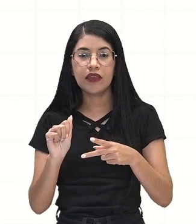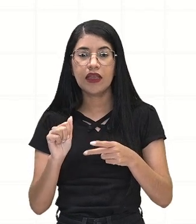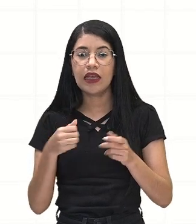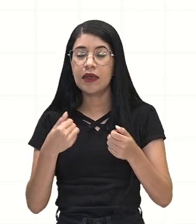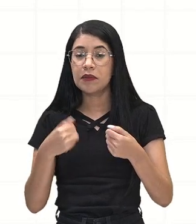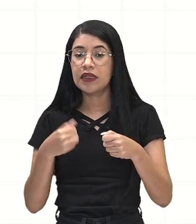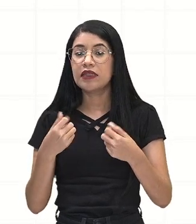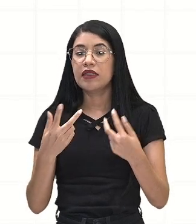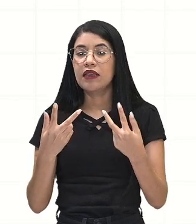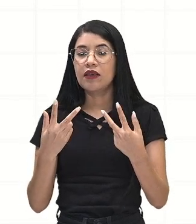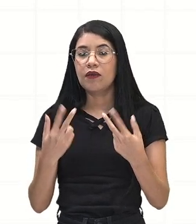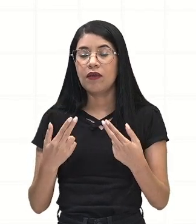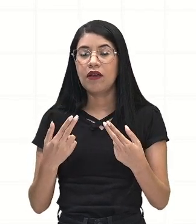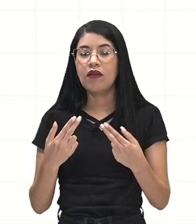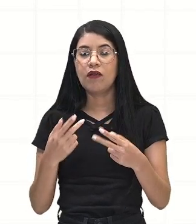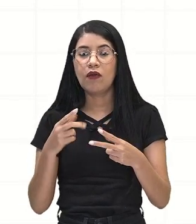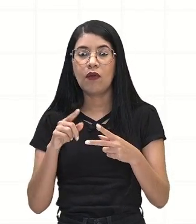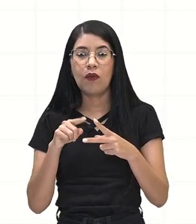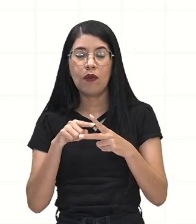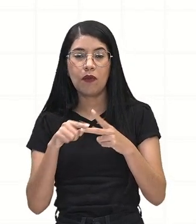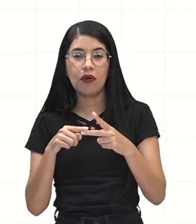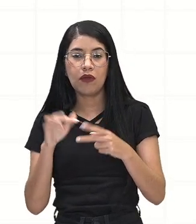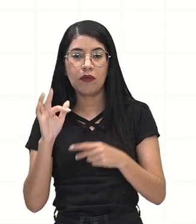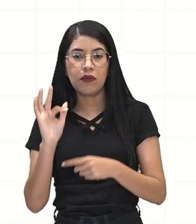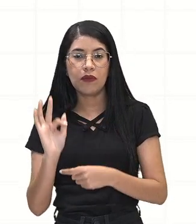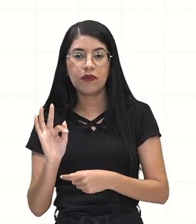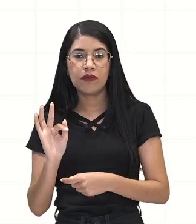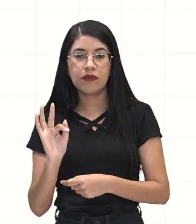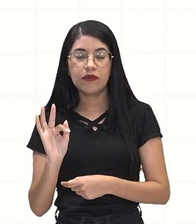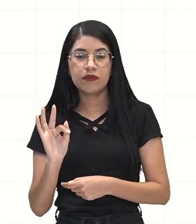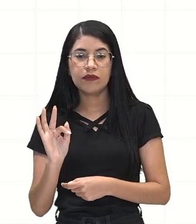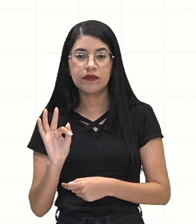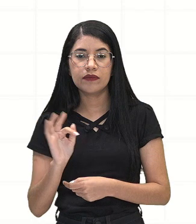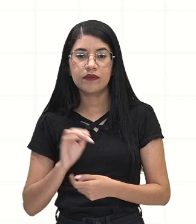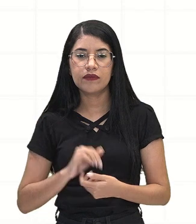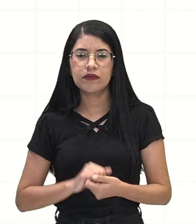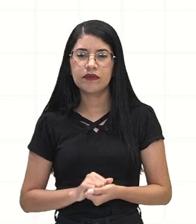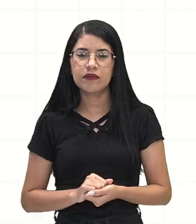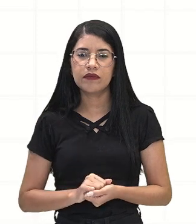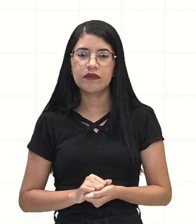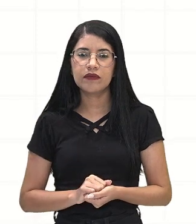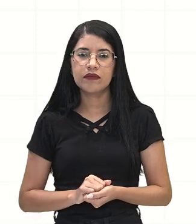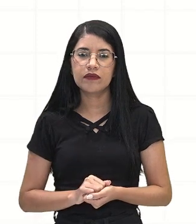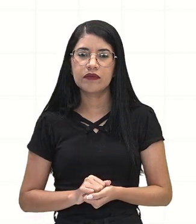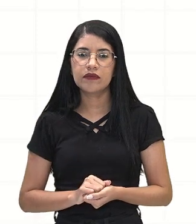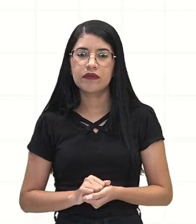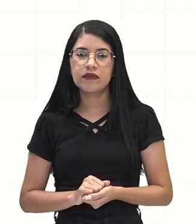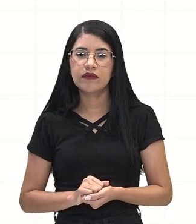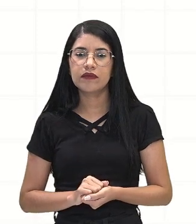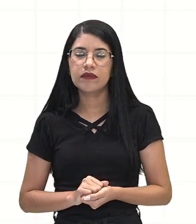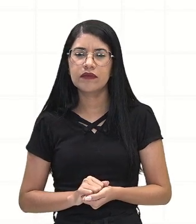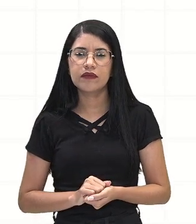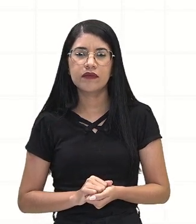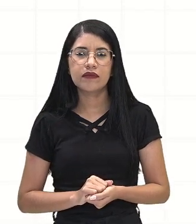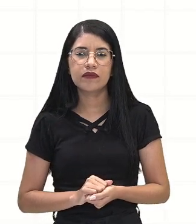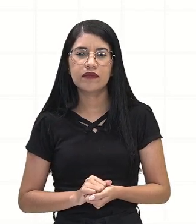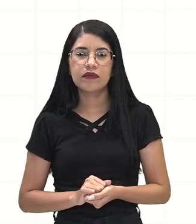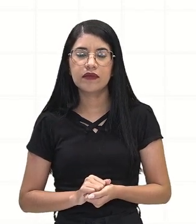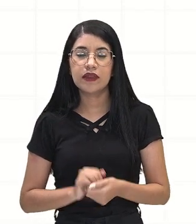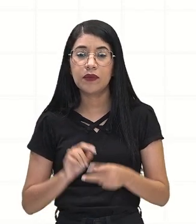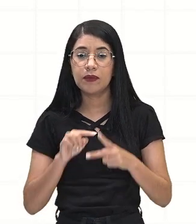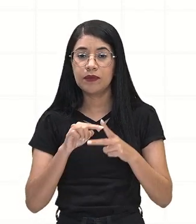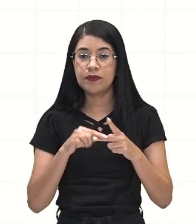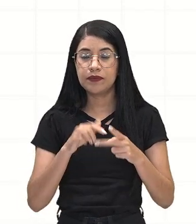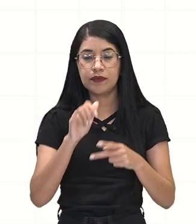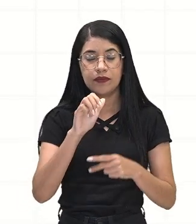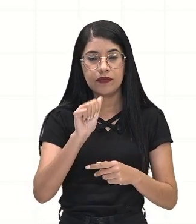igual a quem? Ao ângulo F, né? Que tá bem aqui, ângulo F. Tudo bem? Então, o ângulo A tem que